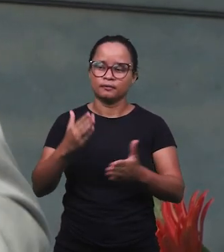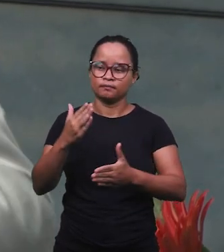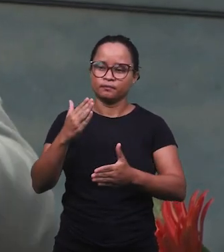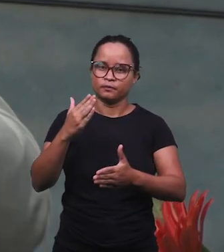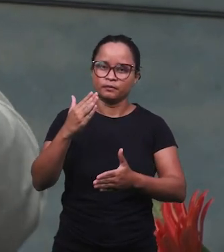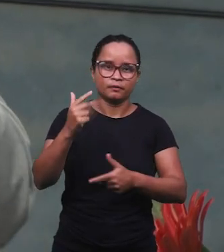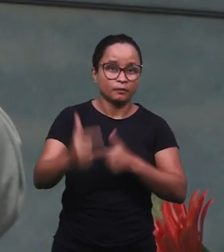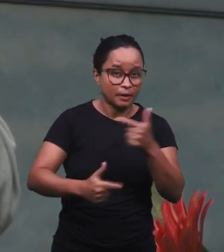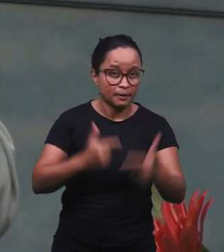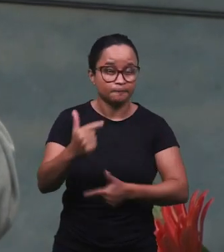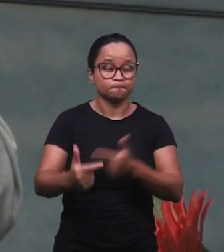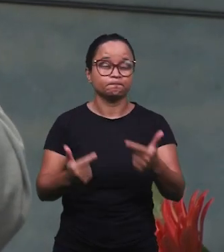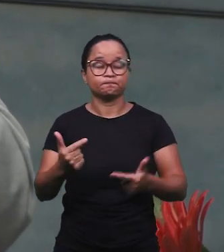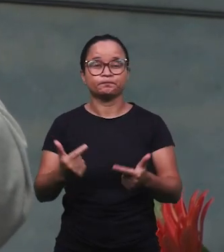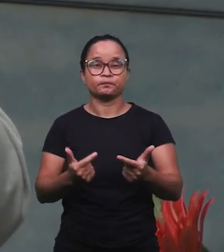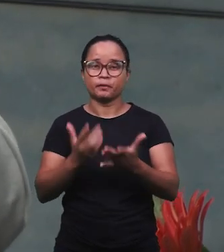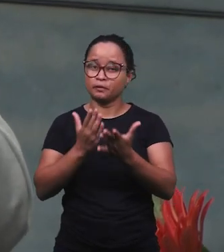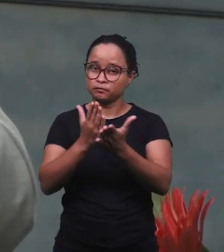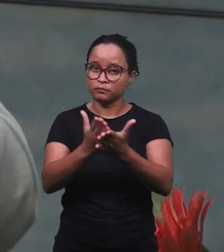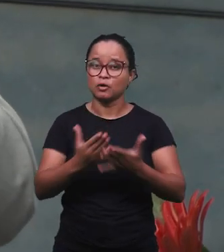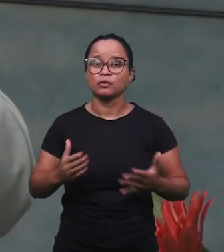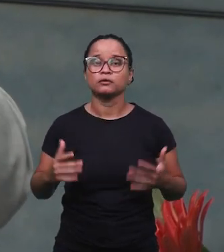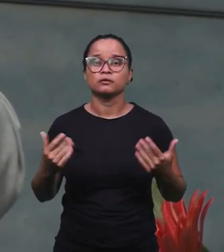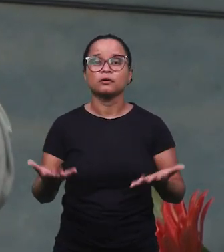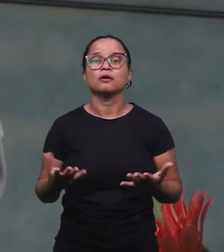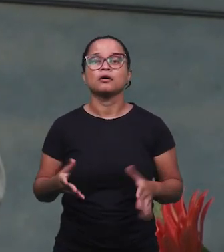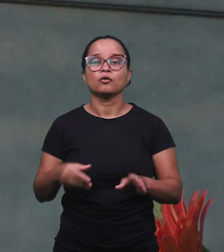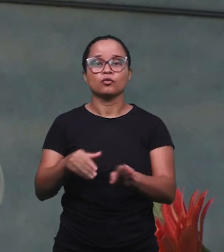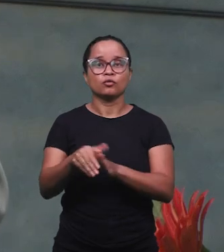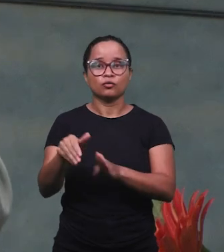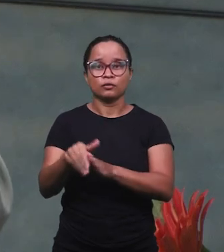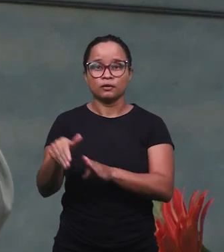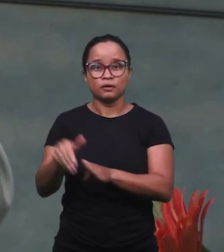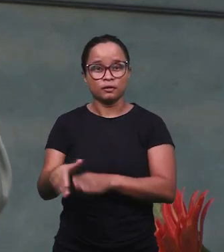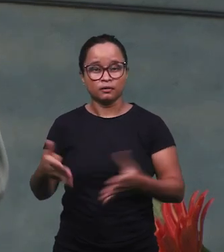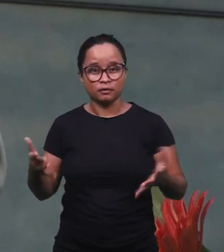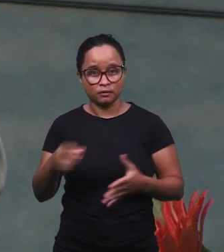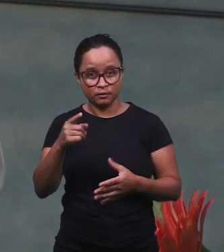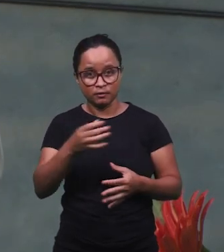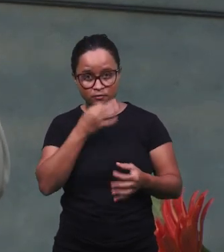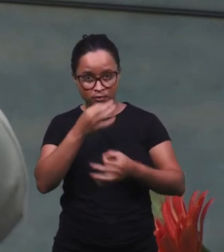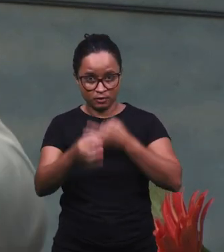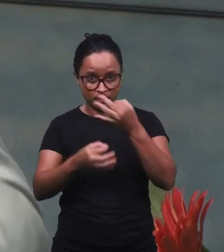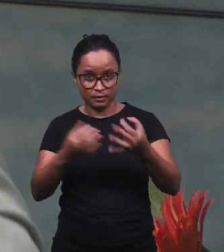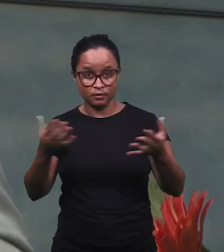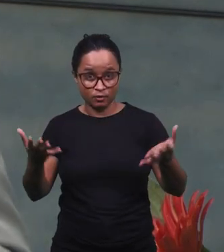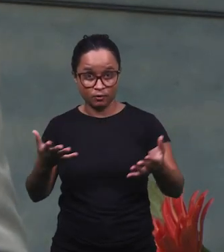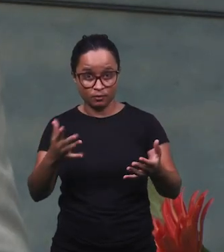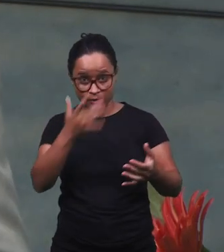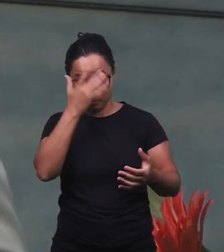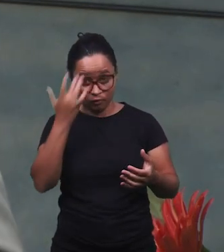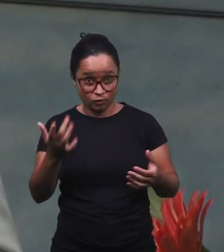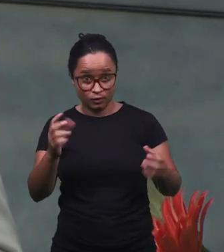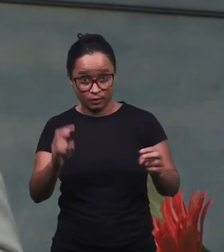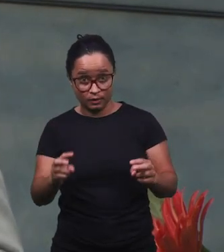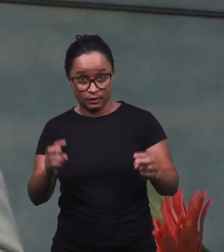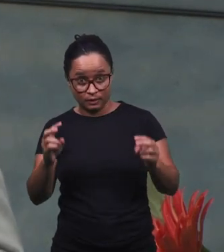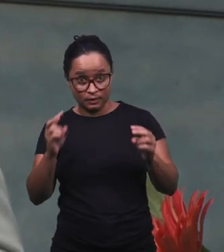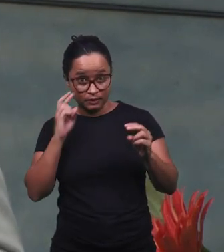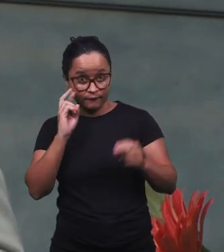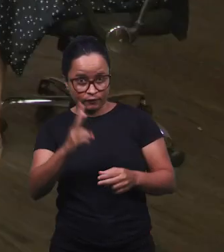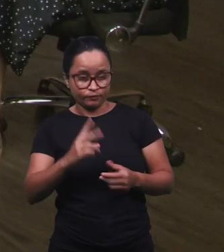trabalhar nessa direção. Quais são as recomendações que você dá, as sugestões que você dá para quem está assistindo?